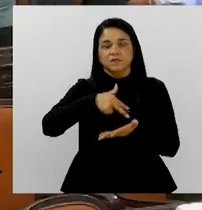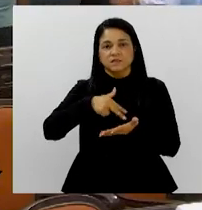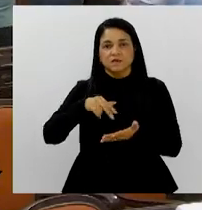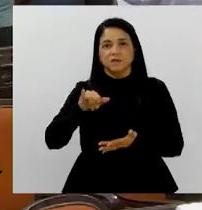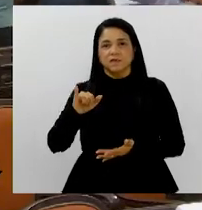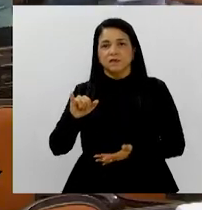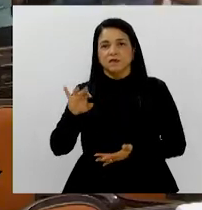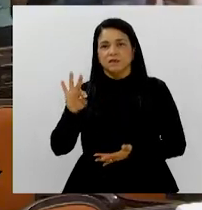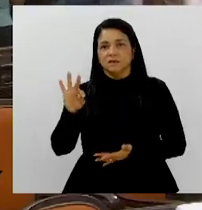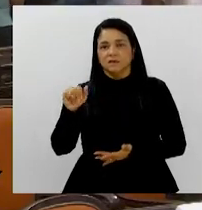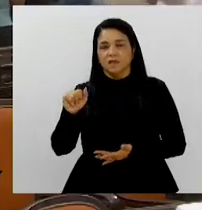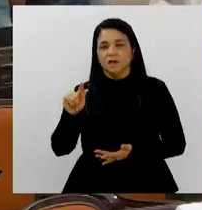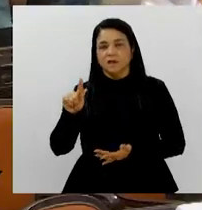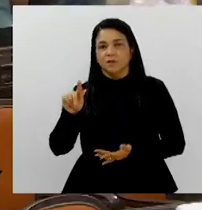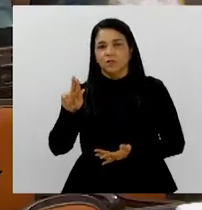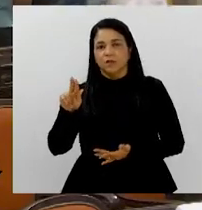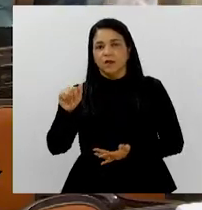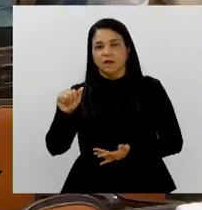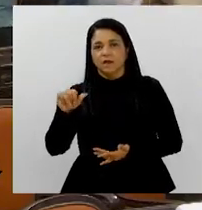Itaguaí.